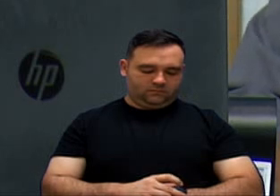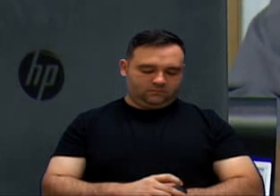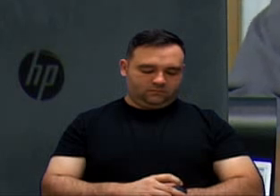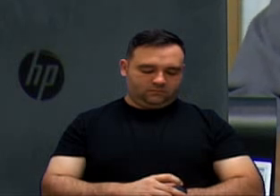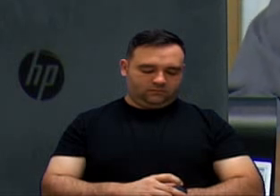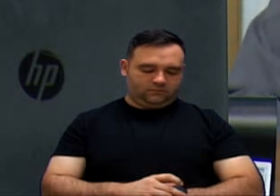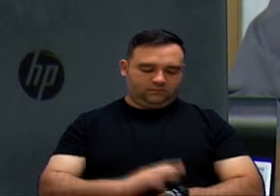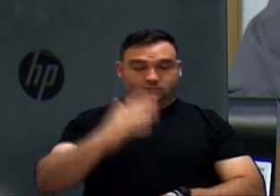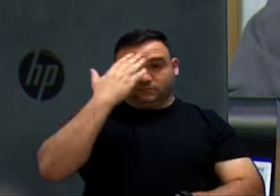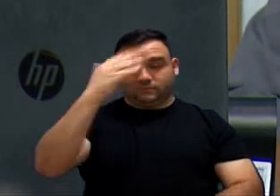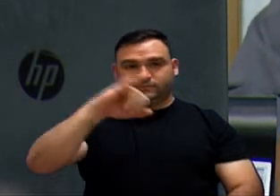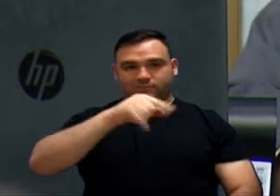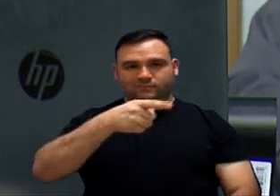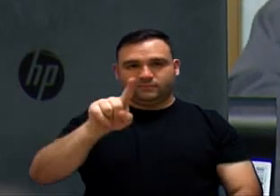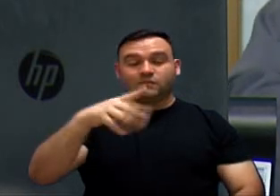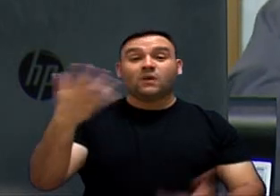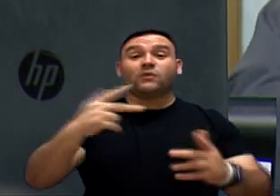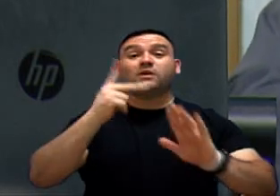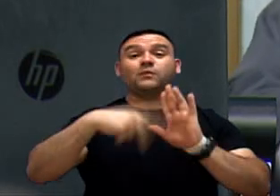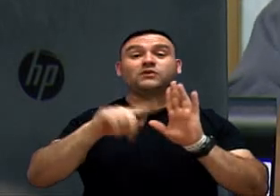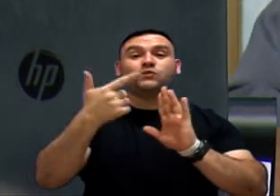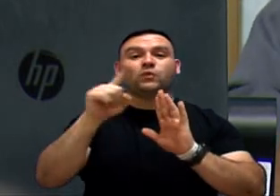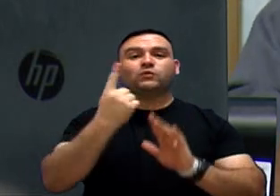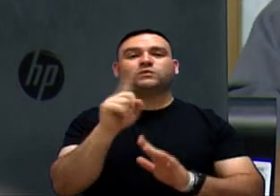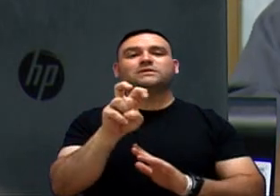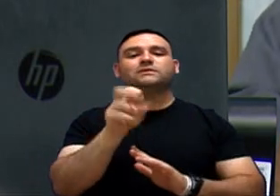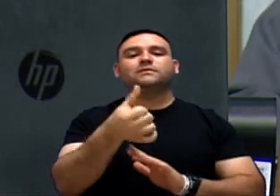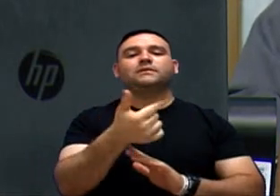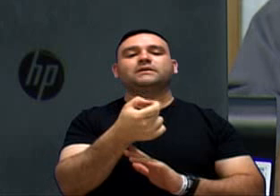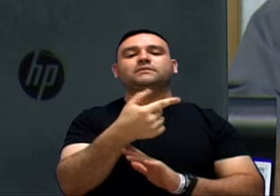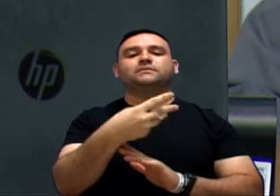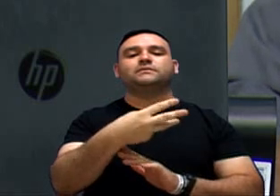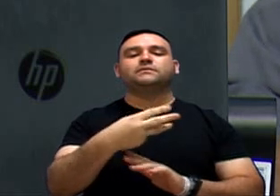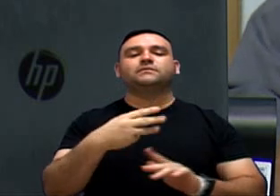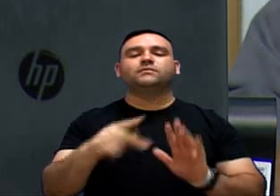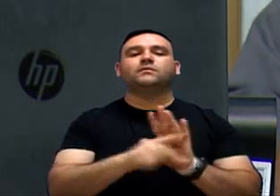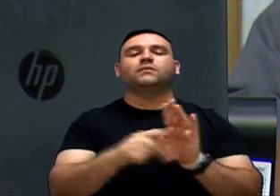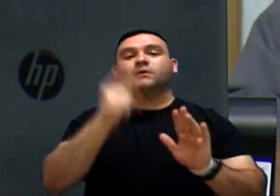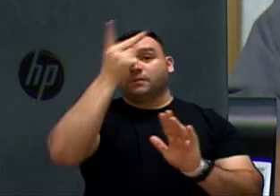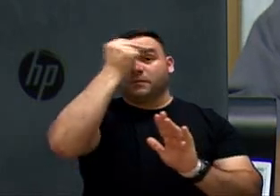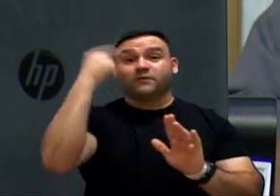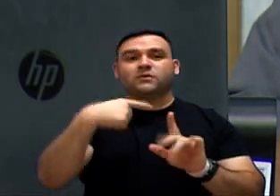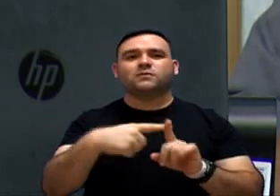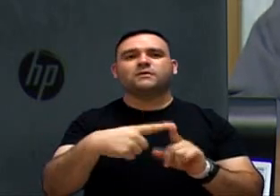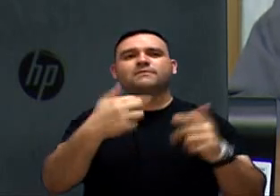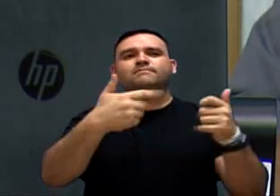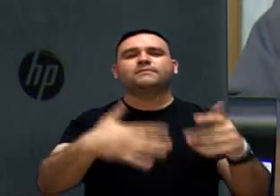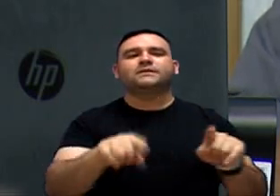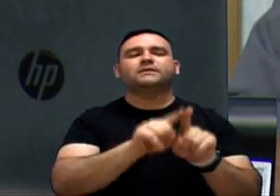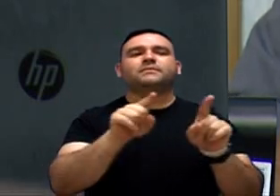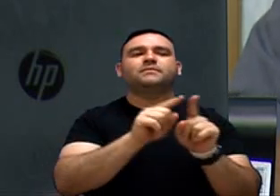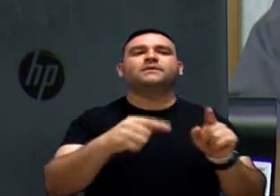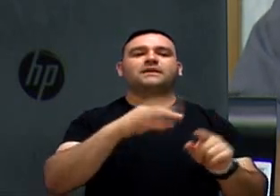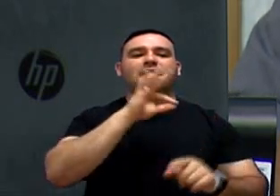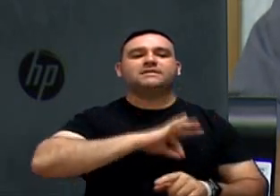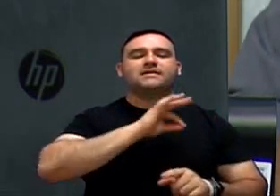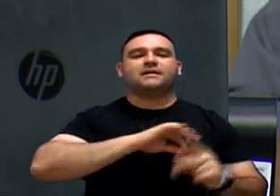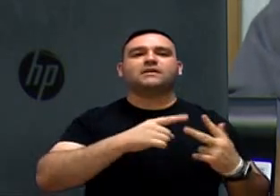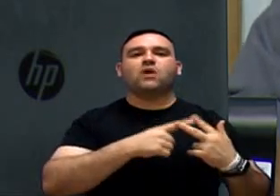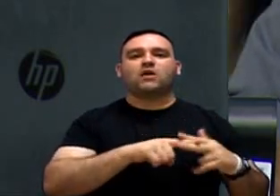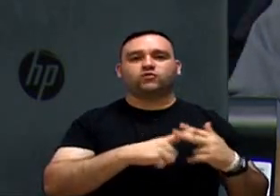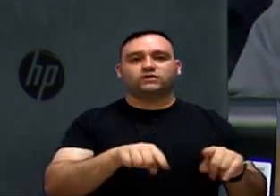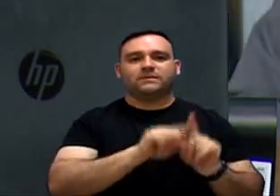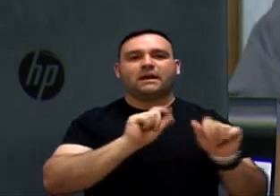Obrigado, doutor João. O próximo projeto é o projeto 156-2023 do Executivo, que dispõe sobre a reclassificação salarial